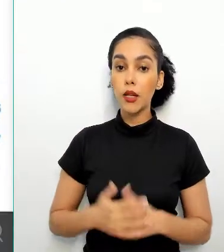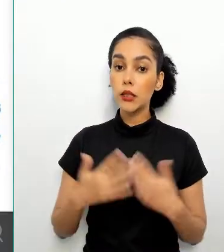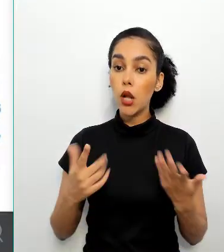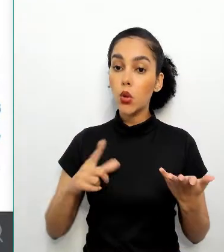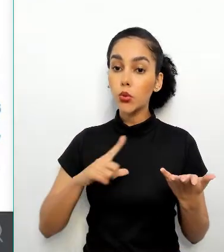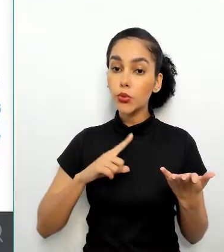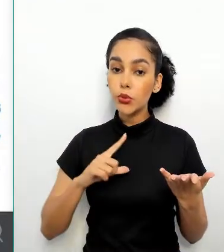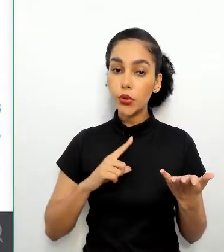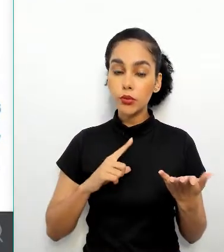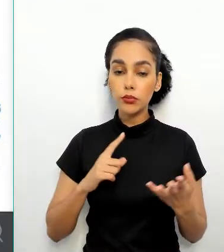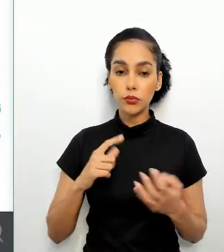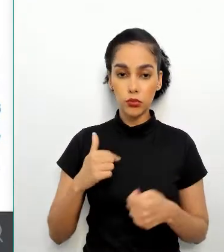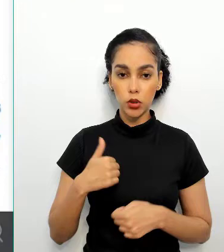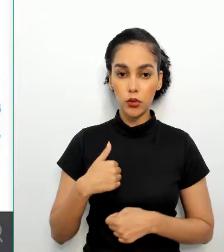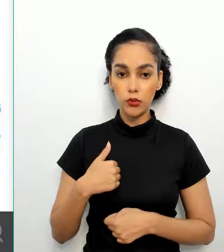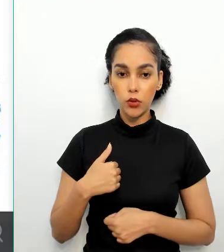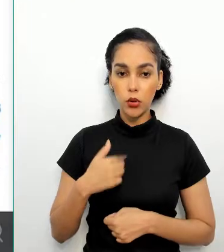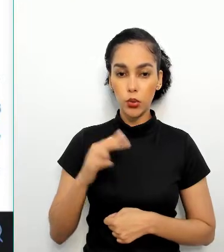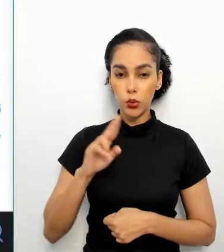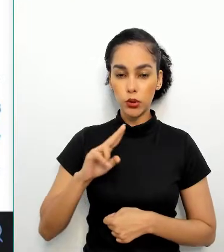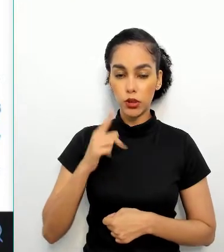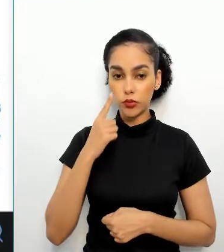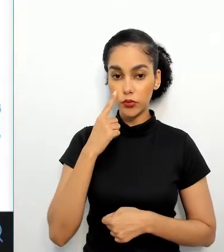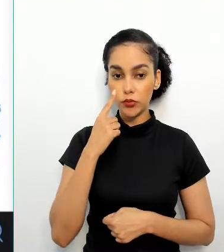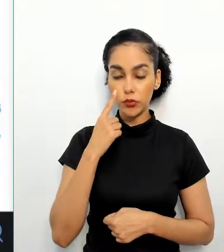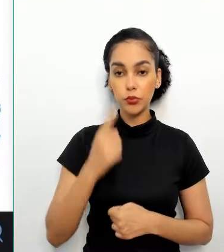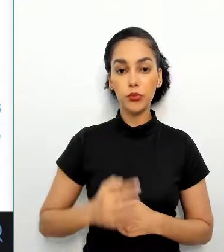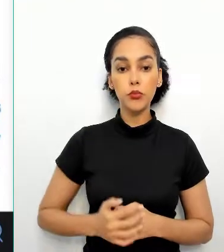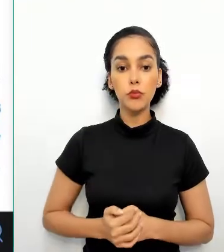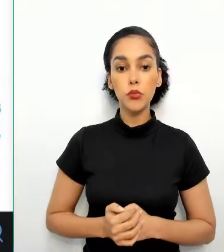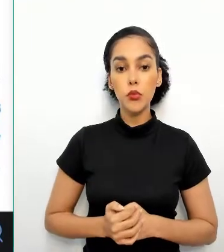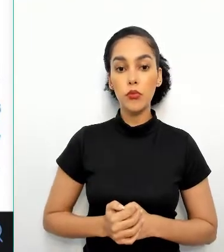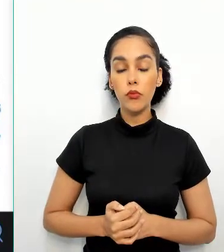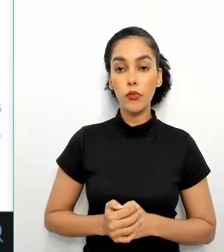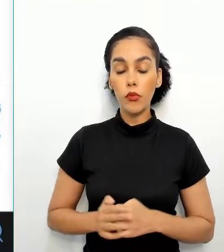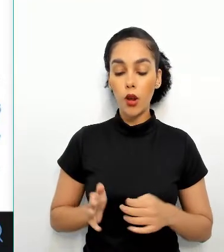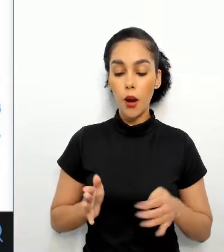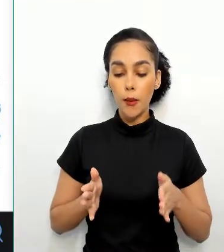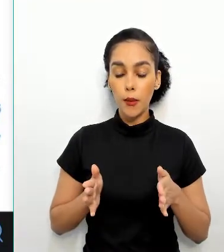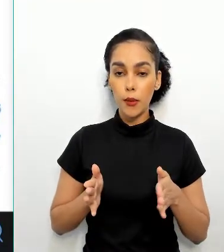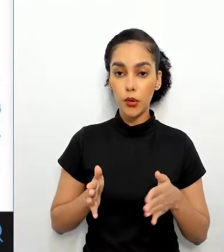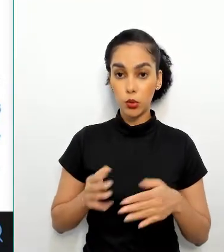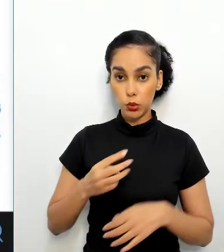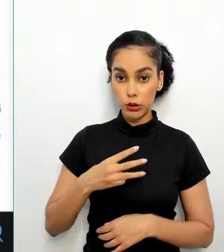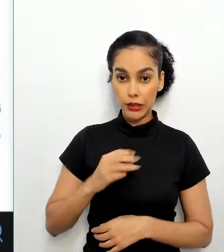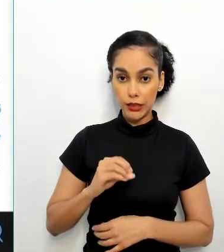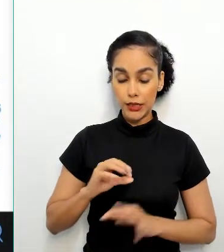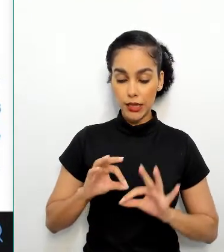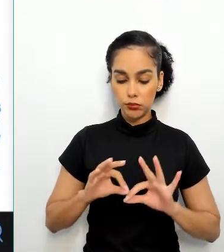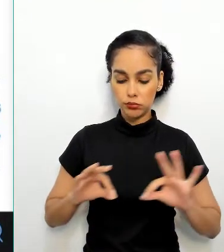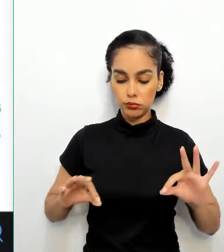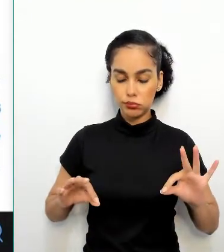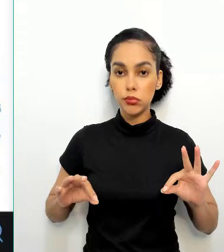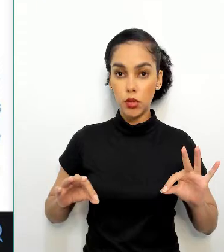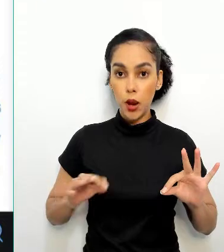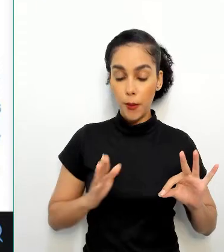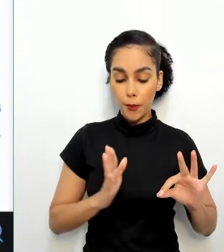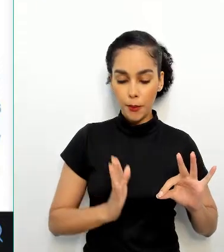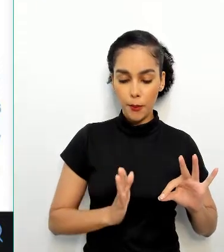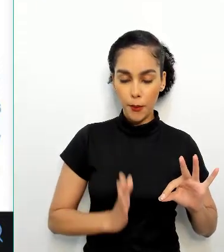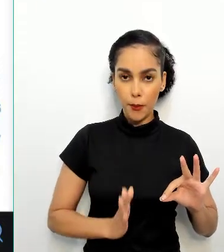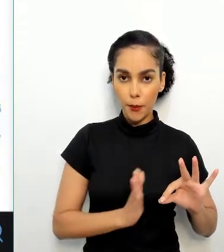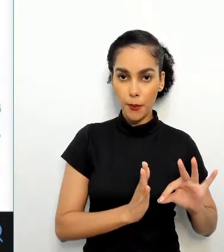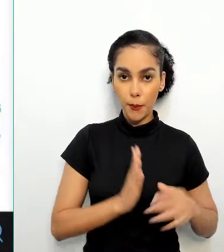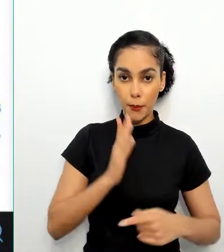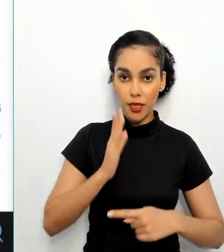vai produzir aqui... Deixa eu usar logo a cor do sol. Ele vai deixar aqui metade desses 30 centímetros aqui embaixo, metade